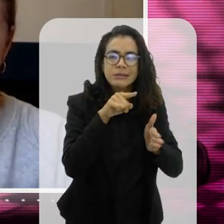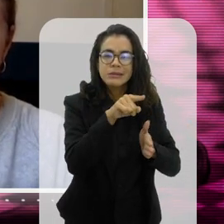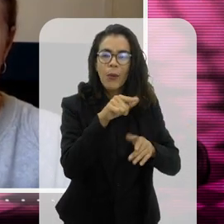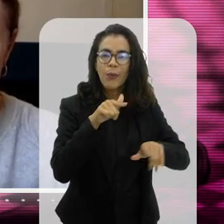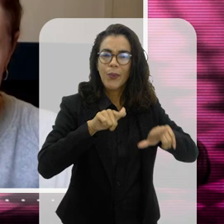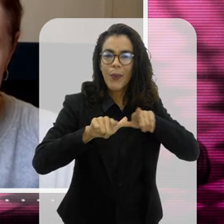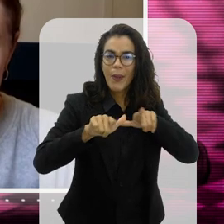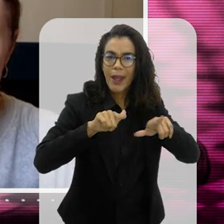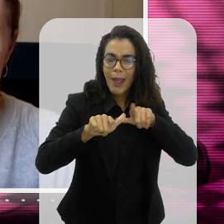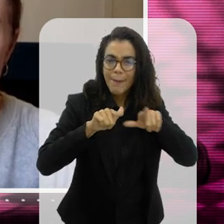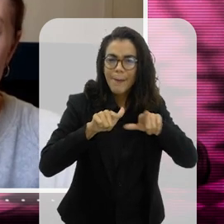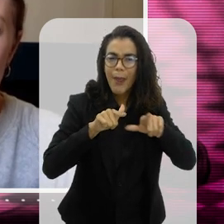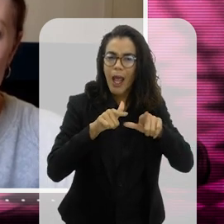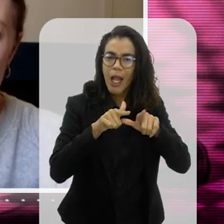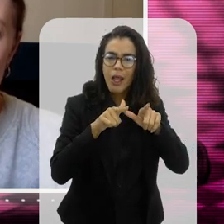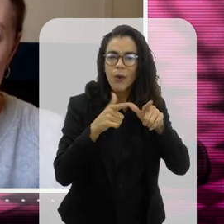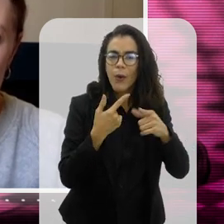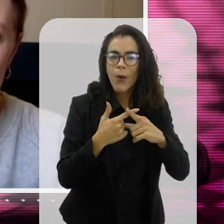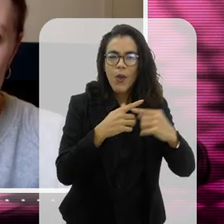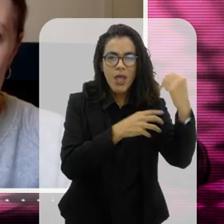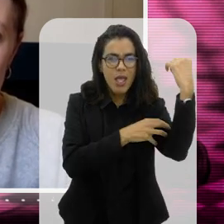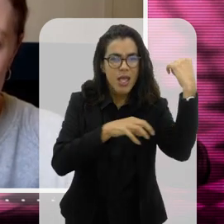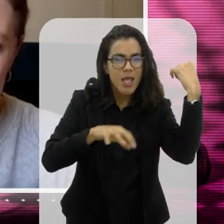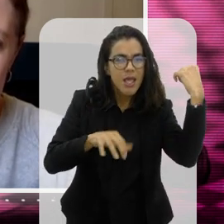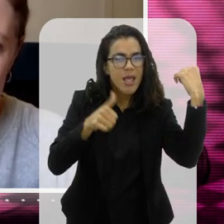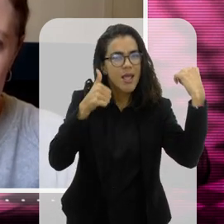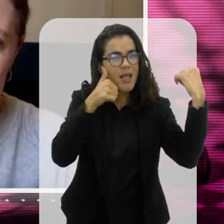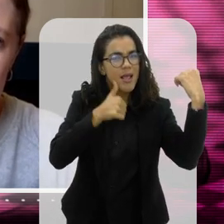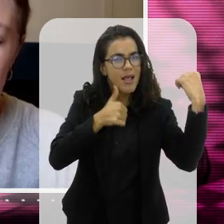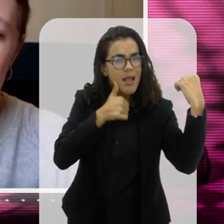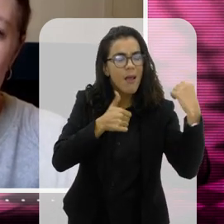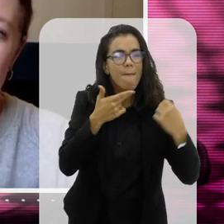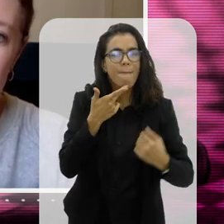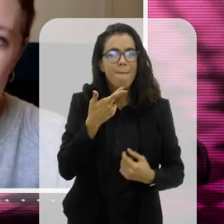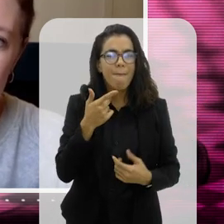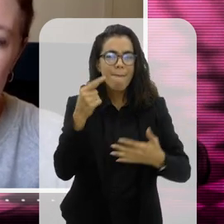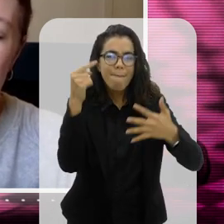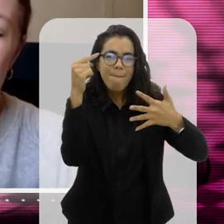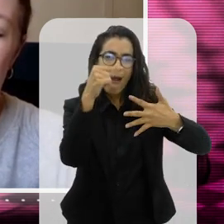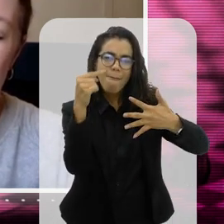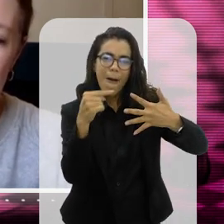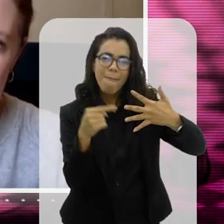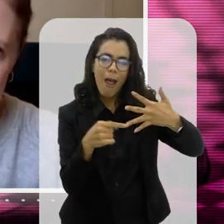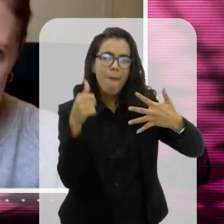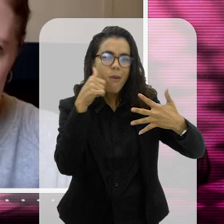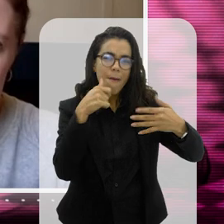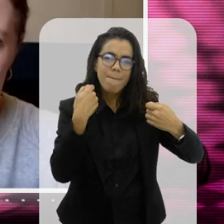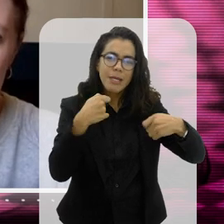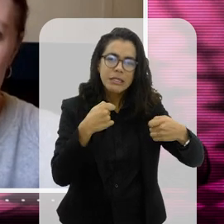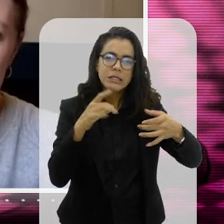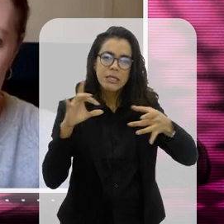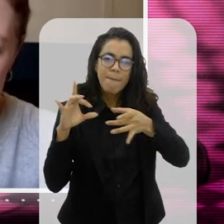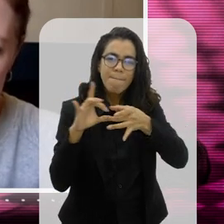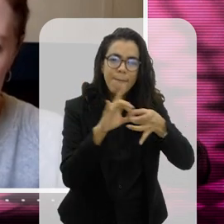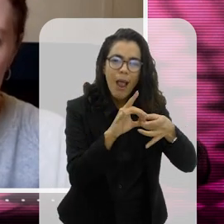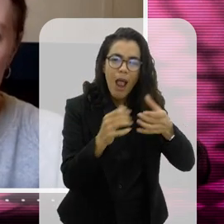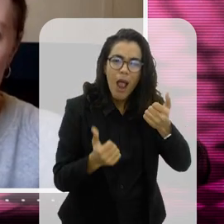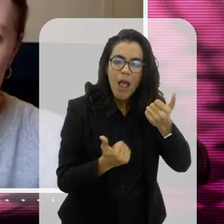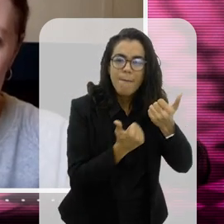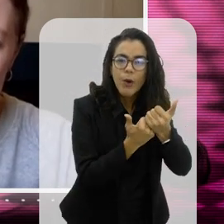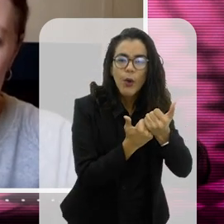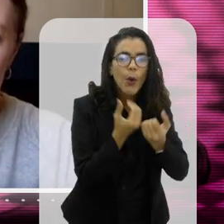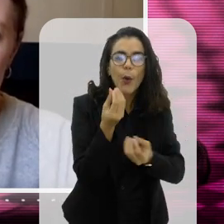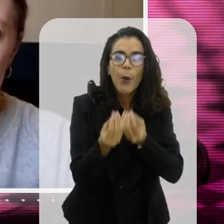trabalho, sobre todas as questões que você levanta, empoderamento feminino, questões que as mulheres precisam debater, rede de